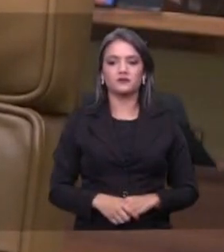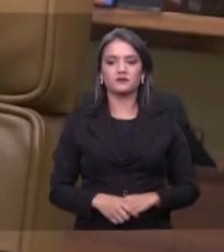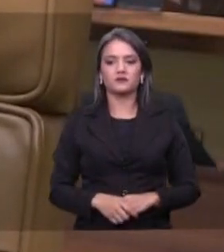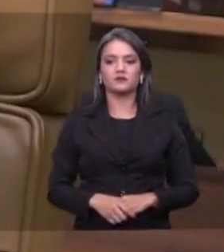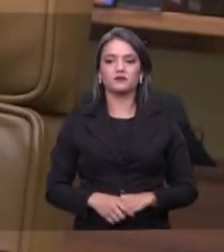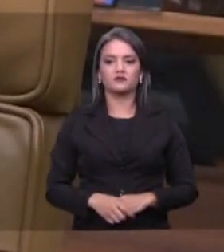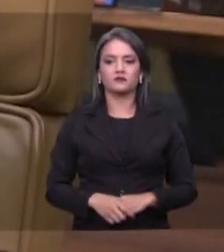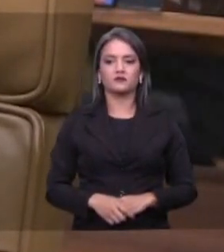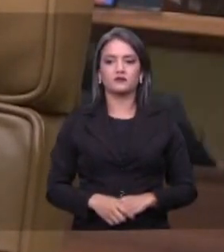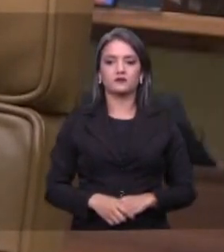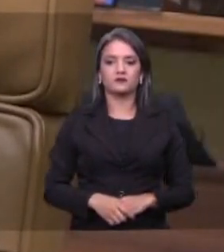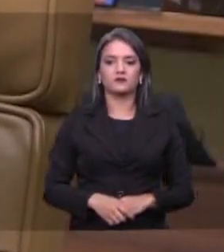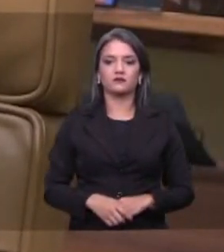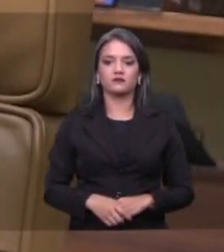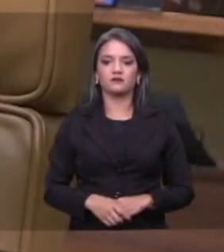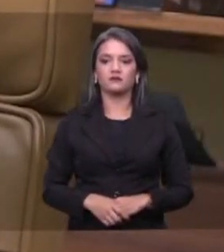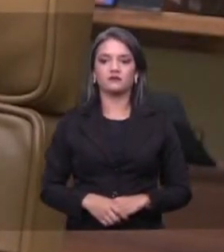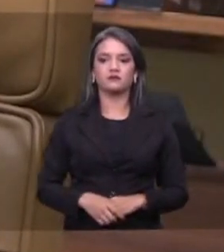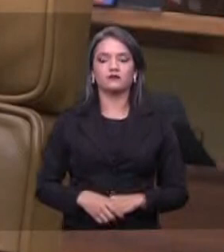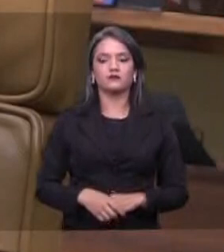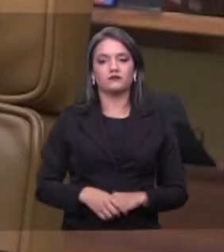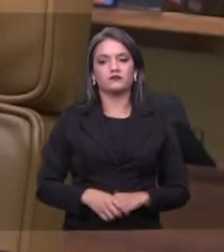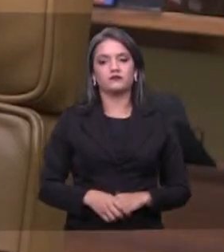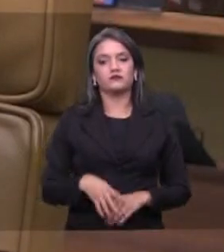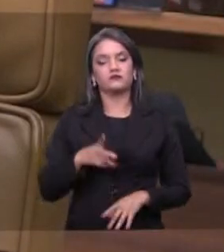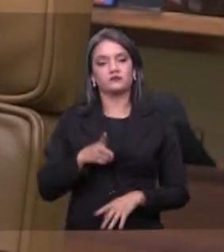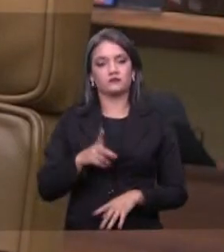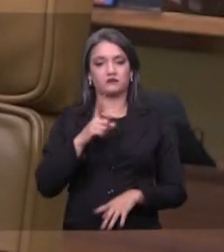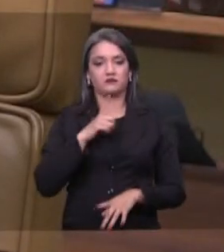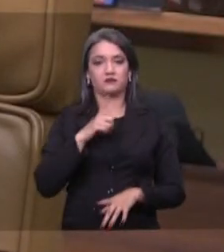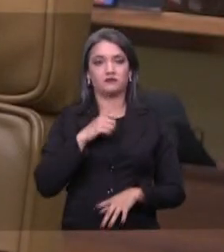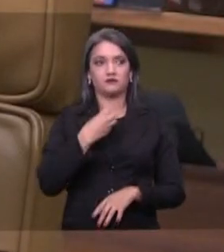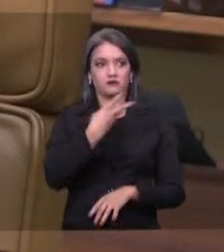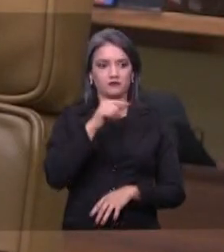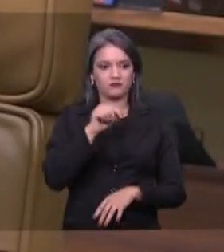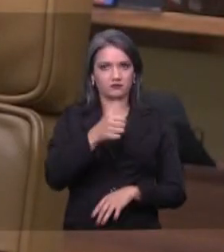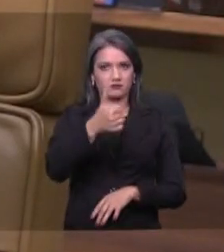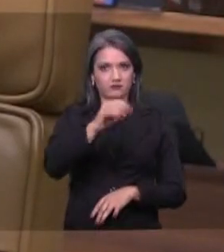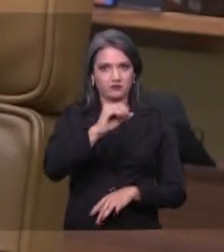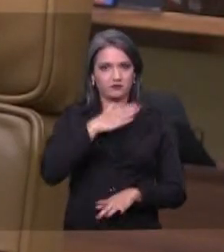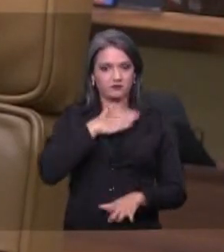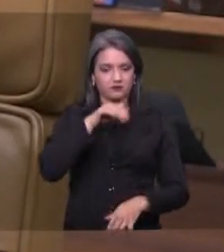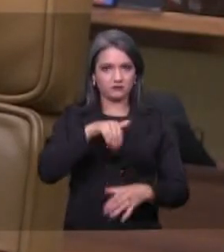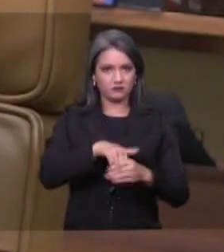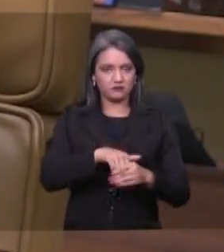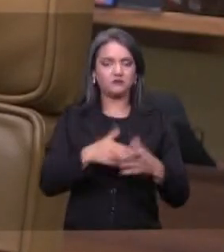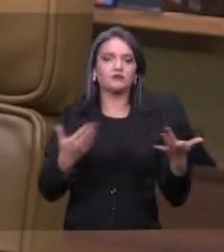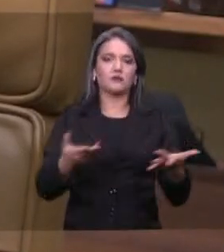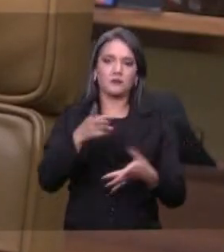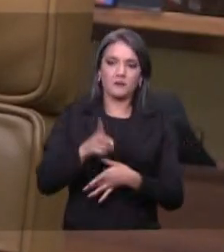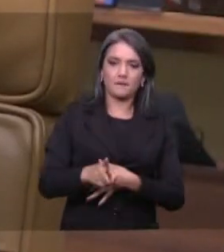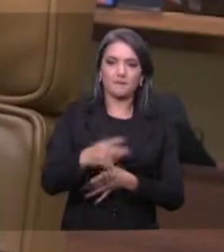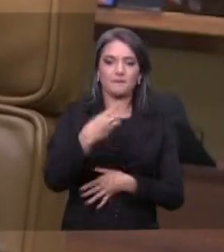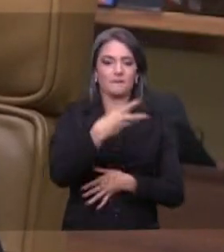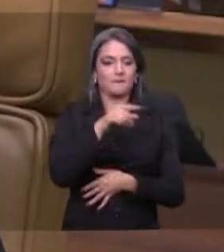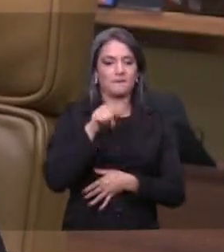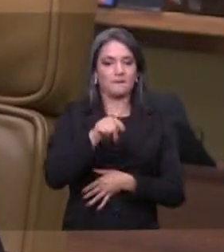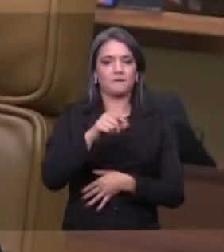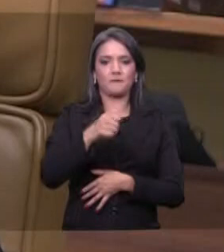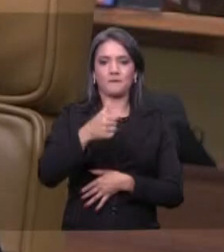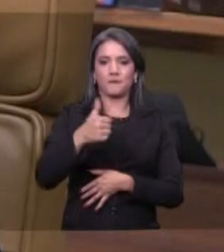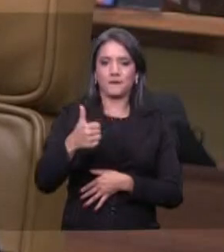Dando continuidade, paramos no item 3.10 do meu voto, agora passo ao item